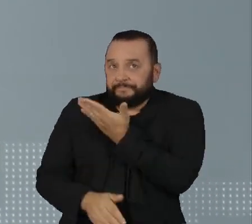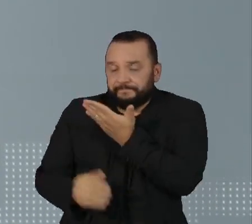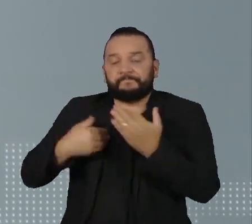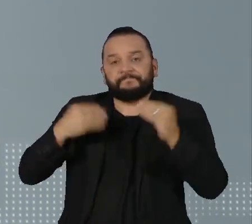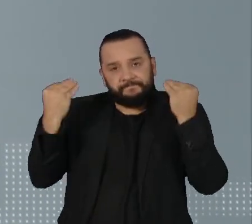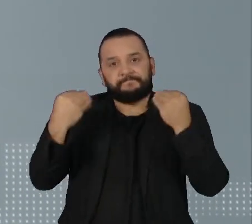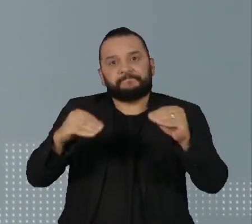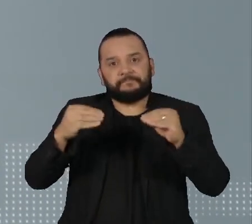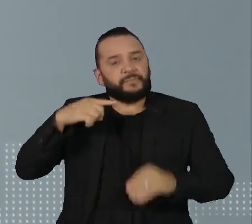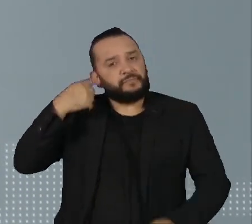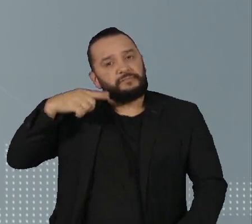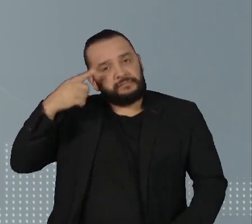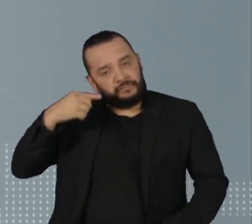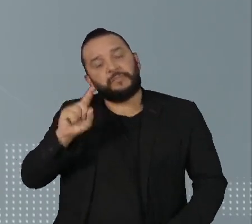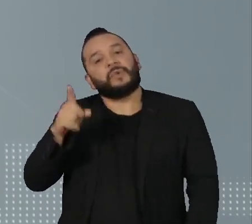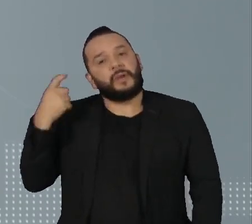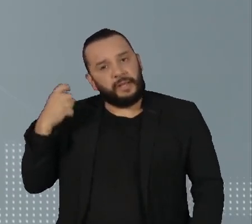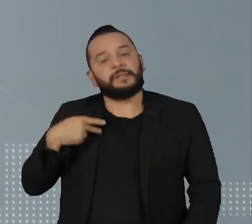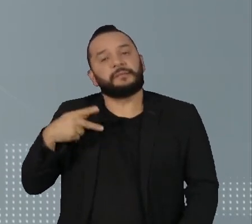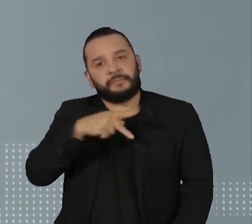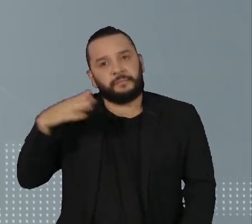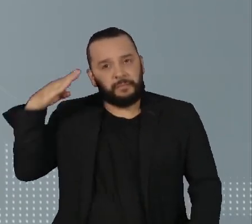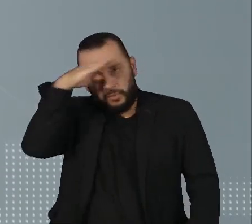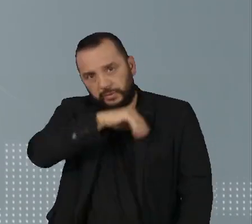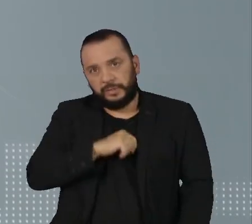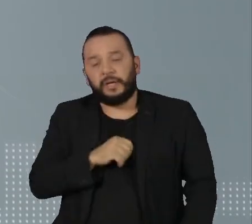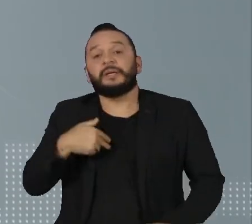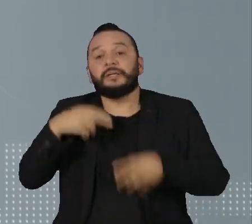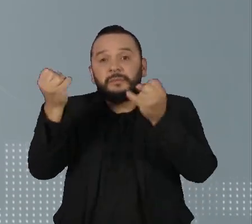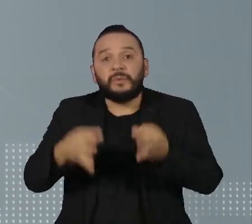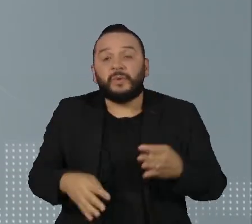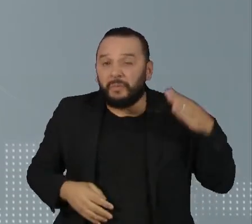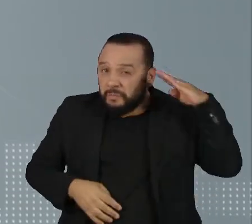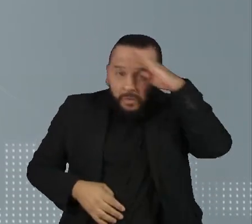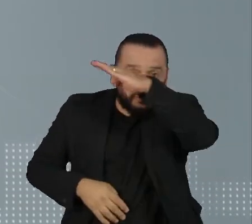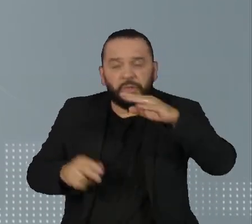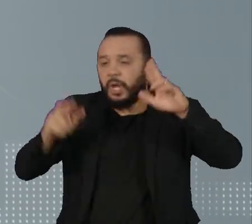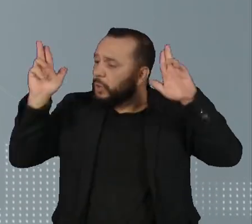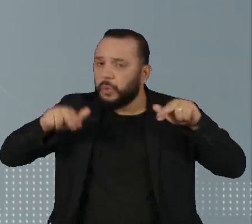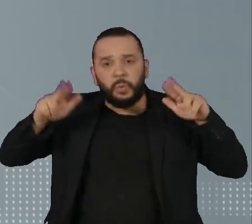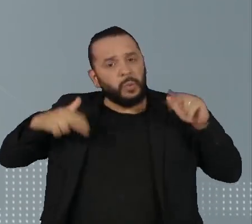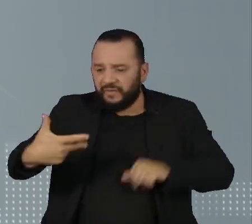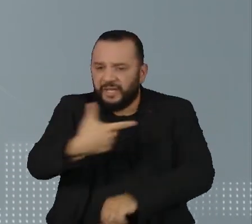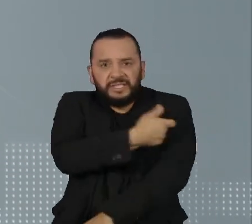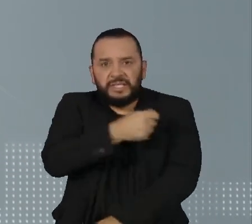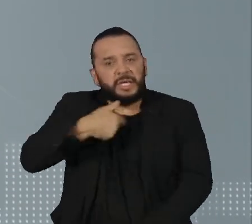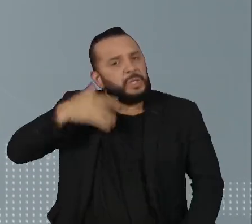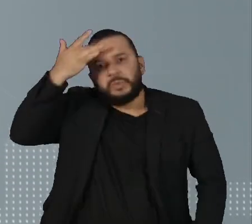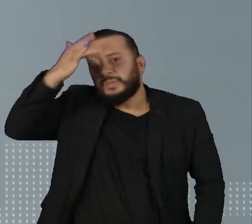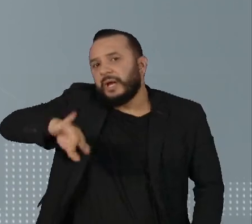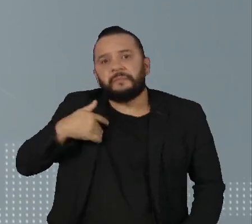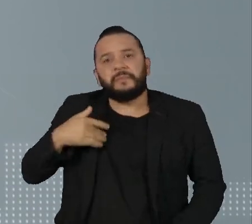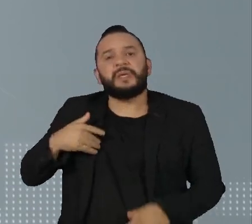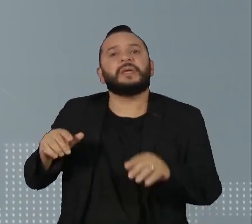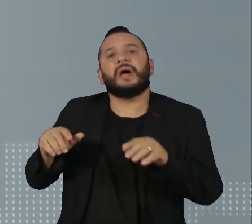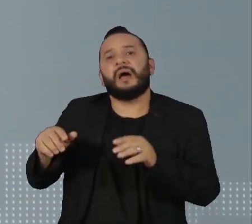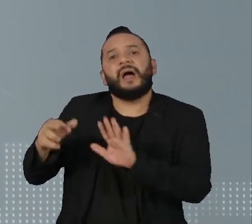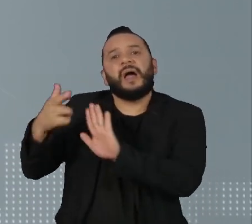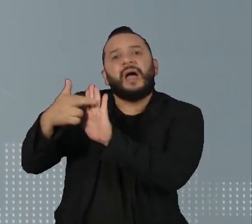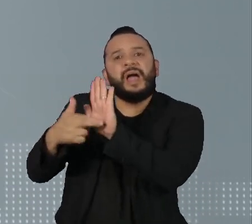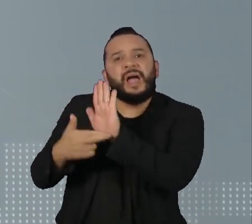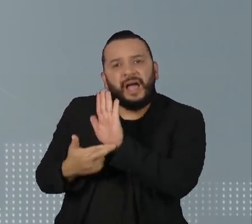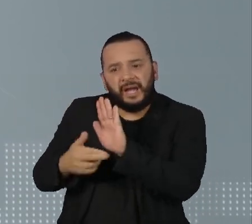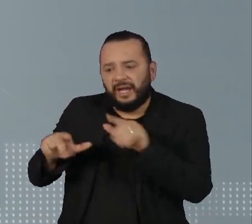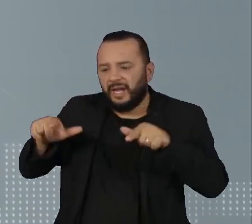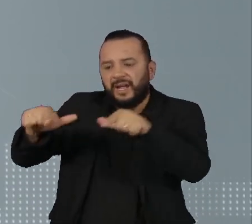O Advogado do ex-presidente afirmou que bolsonaro reiterou que jamais se vacinou que desconhecia toda e qualquer iniciativa para